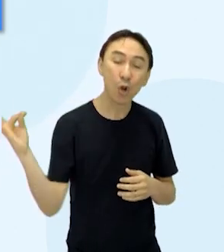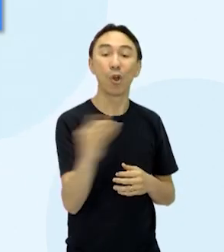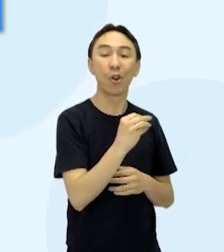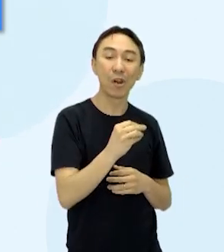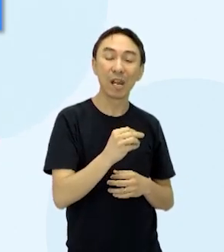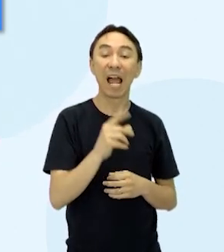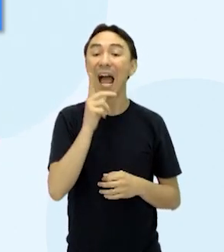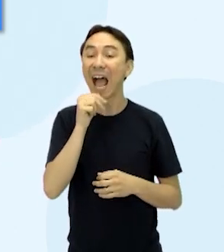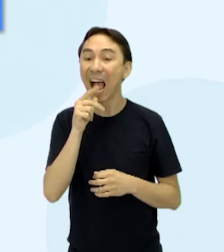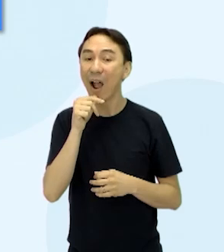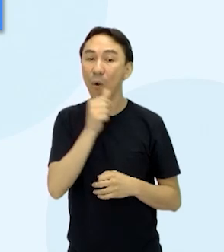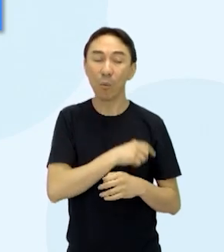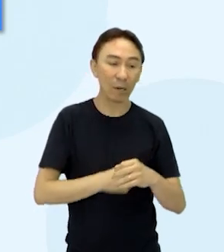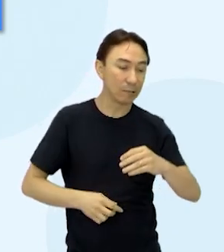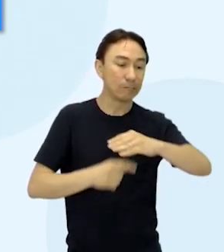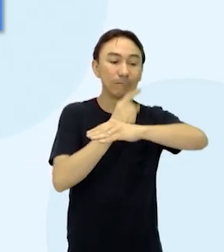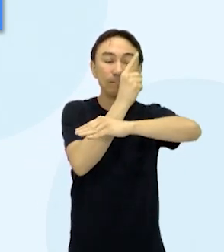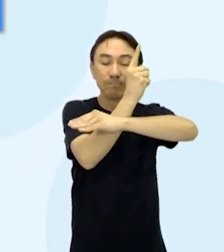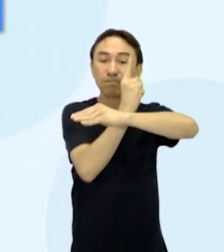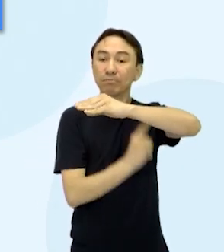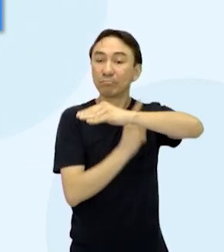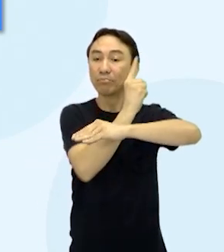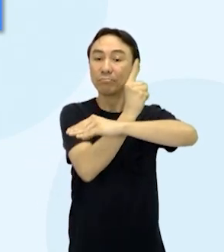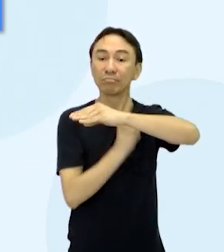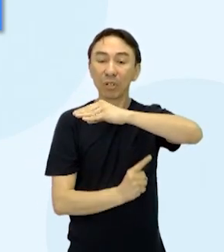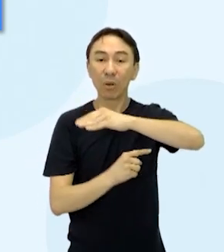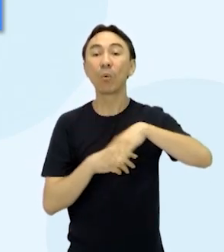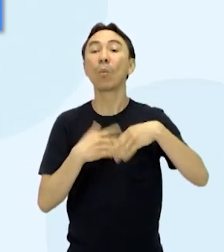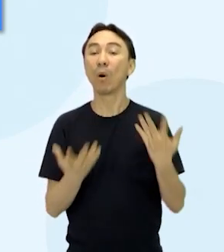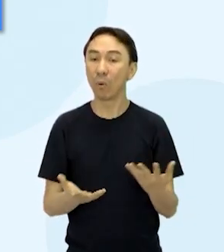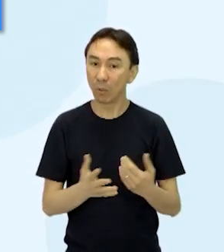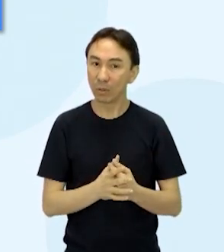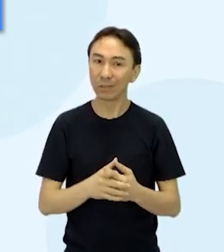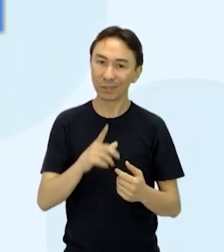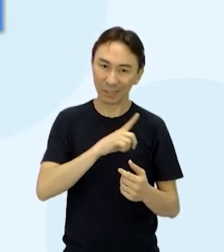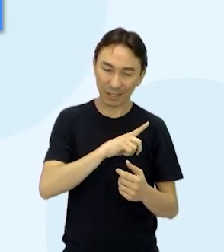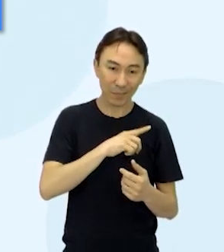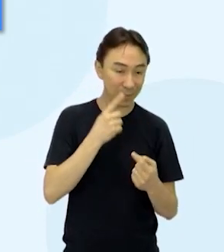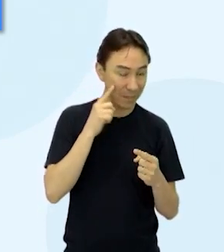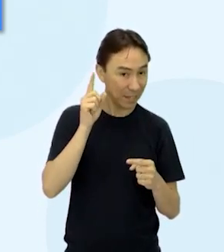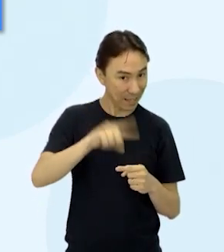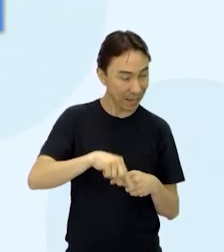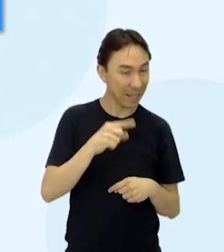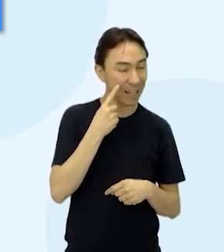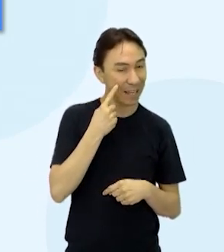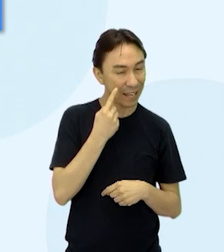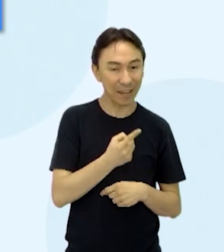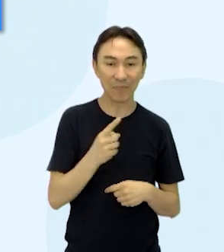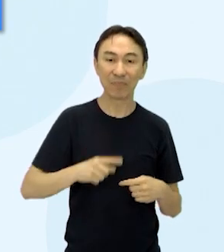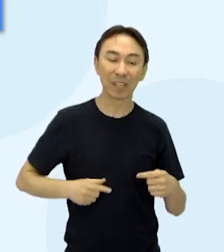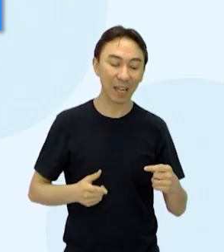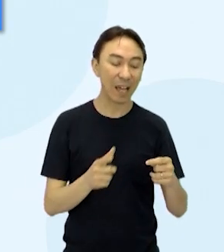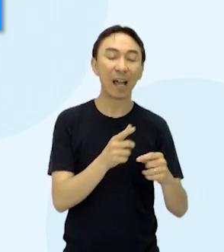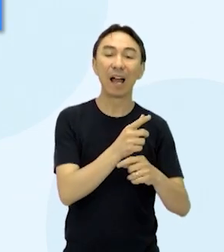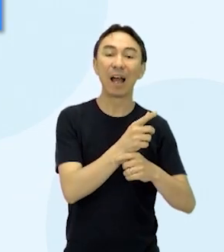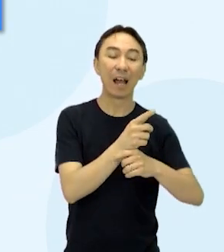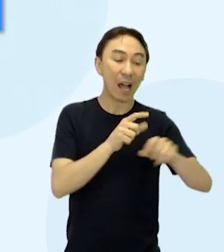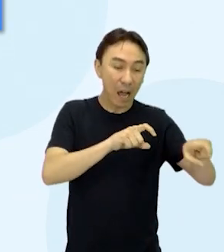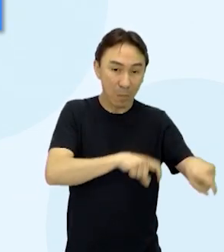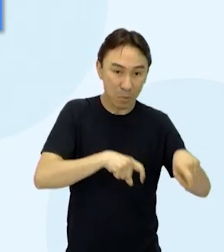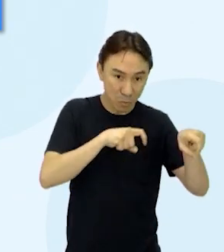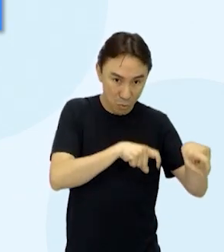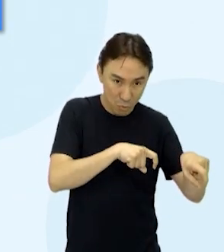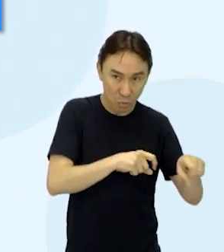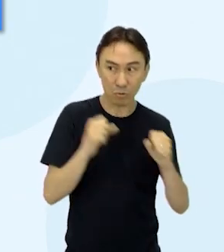dos setores agrícola e industrial? Então perceba bem, olha só, a gente já começa fazendo um